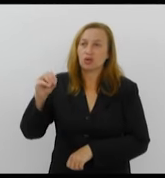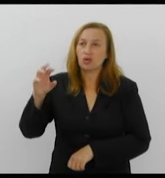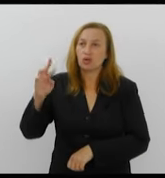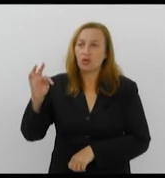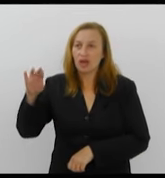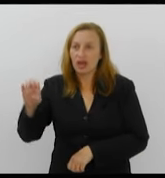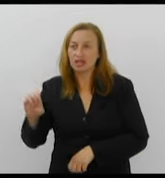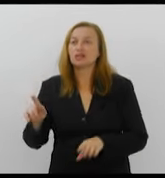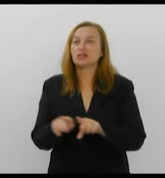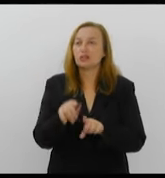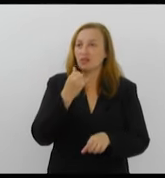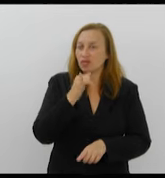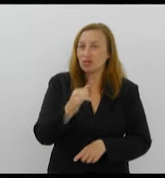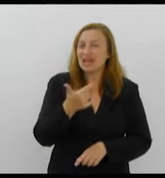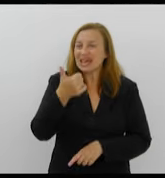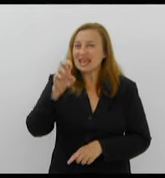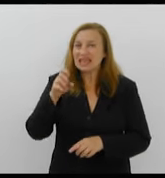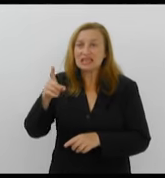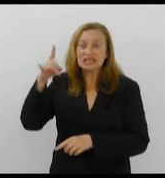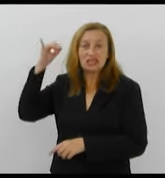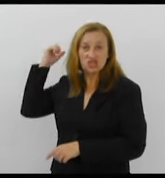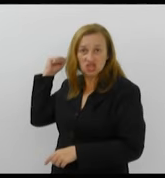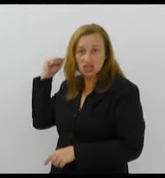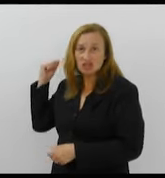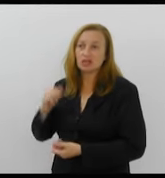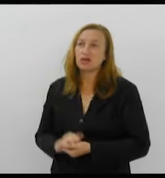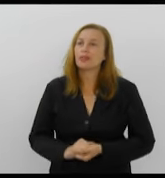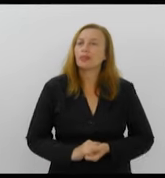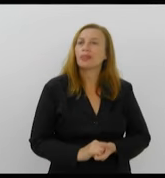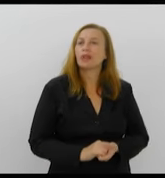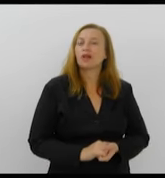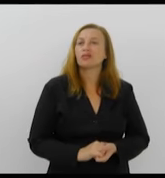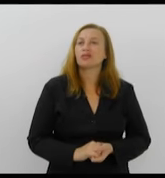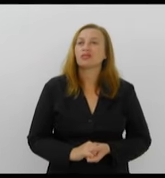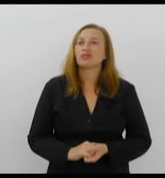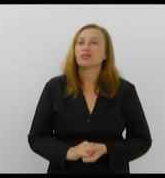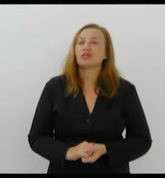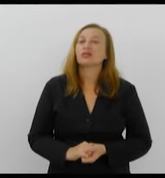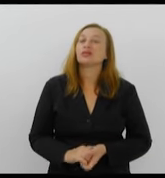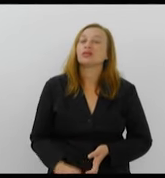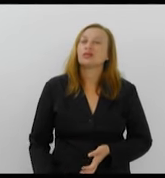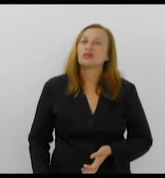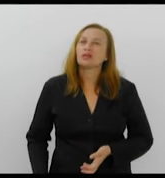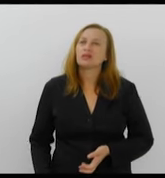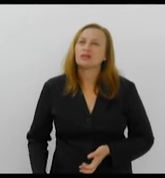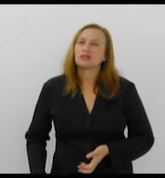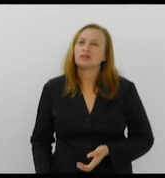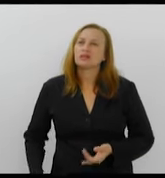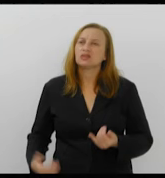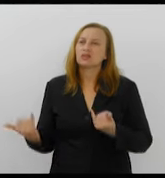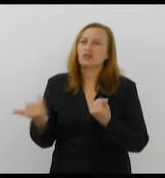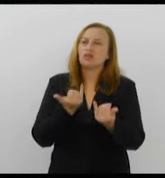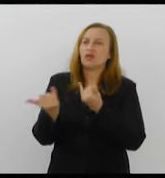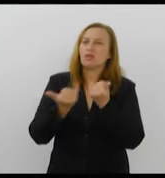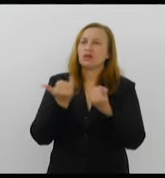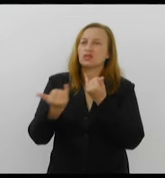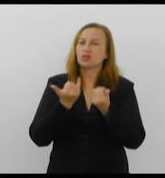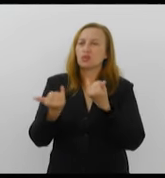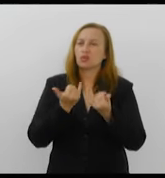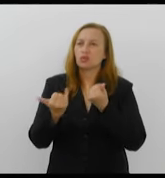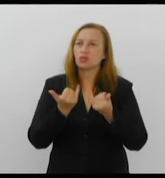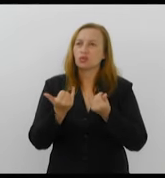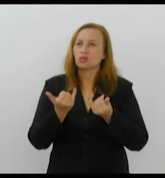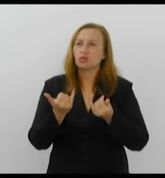fluminense. Há cerca de 15 dias atrás, a regional noroeste fluminense recebeu comunicado de um